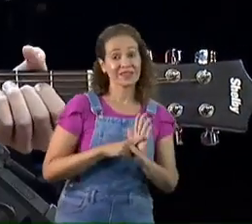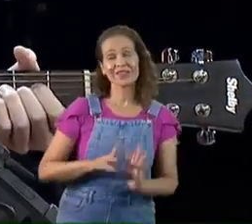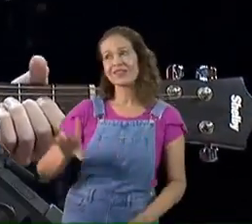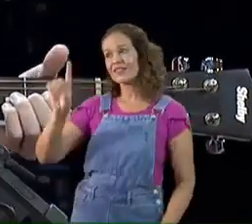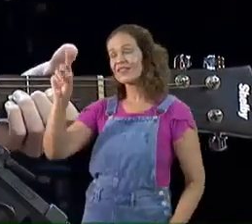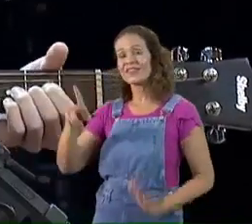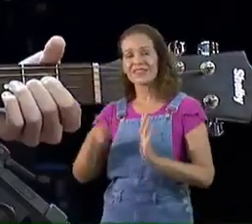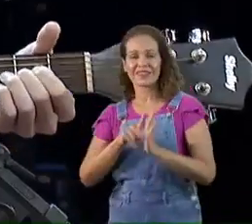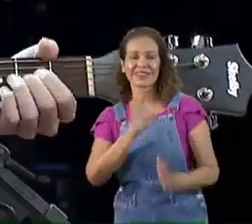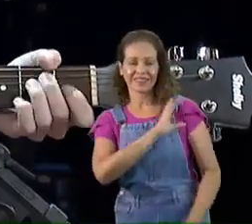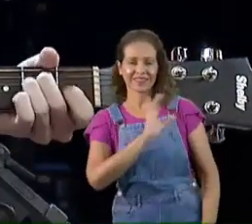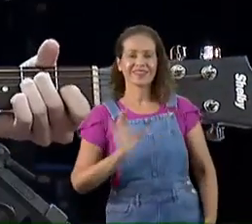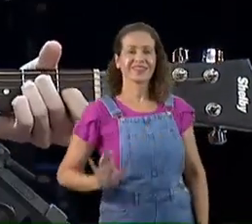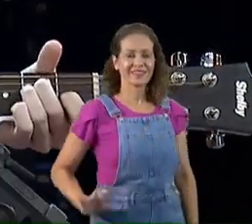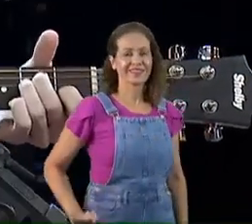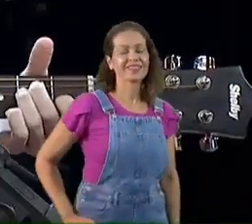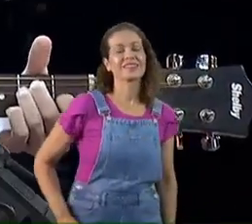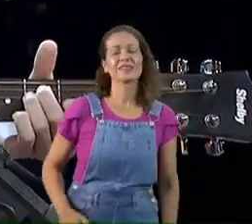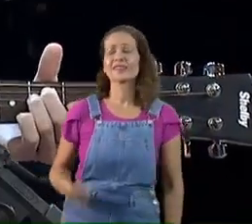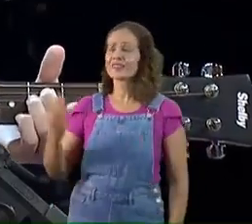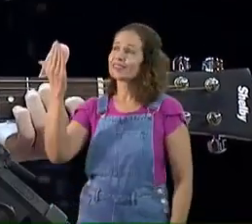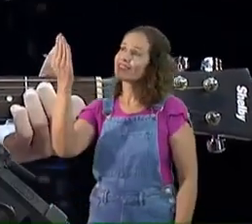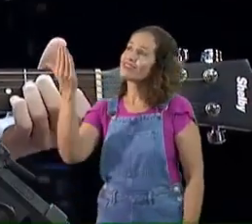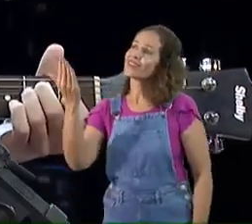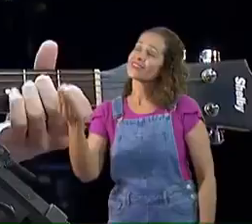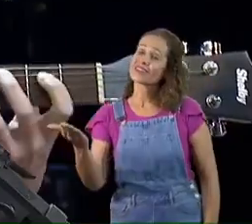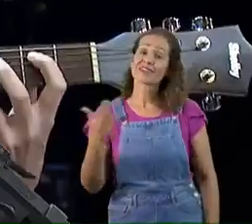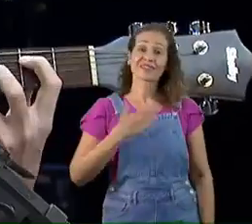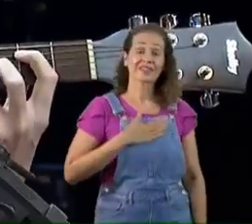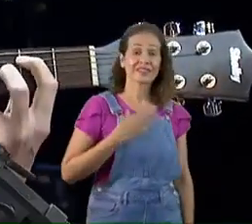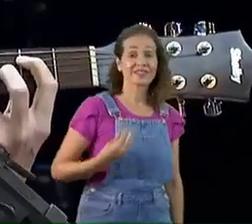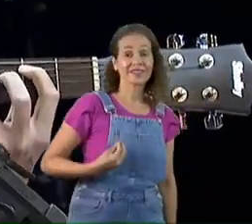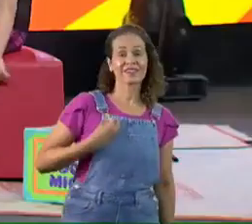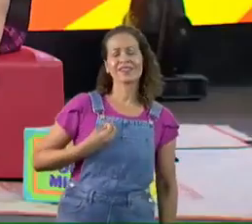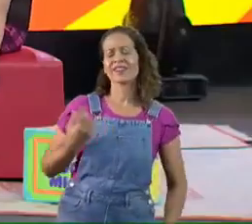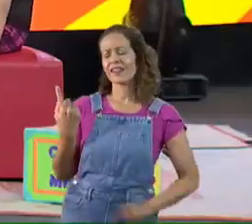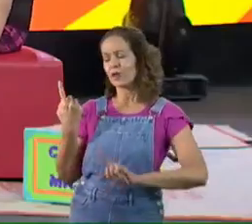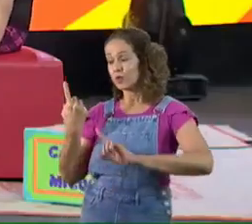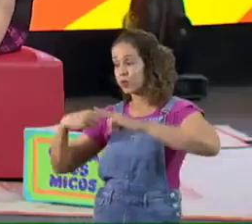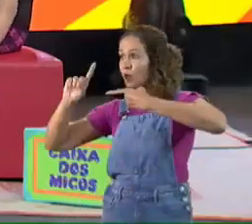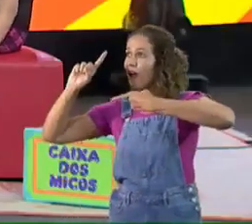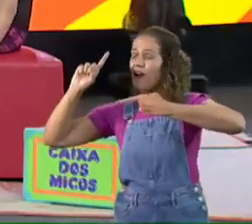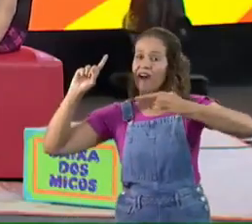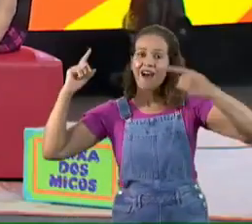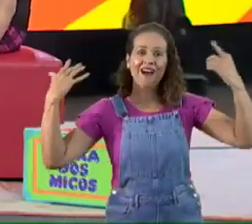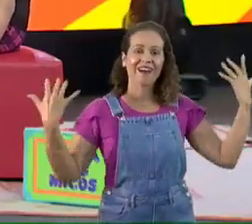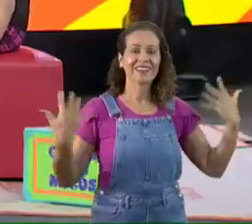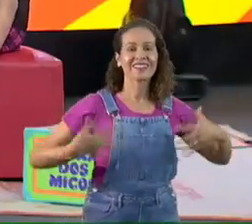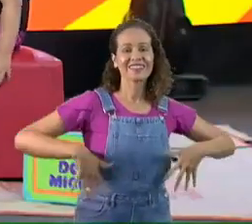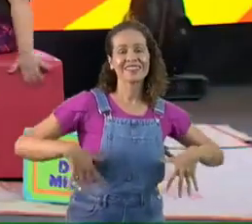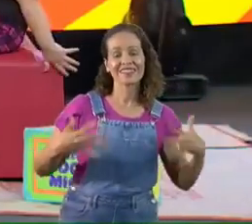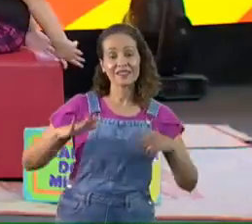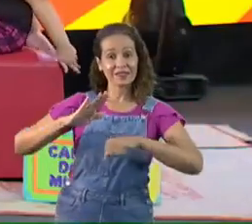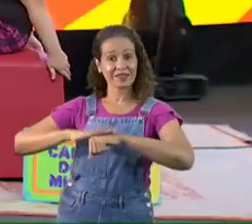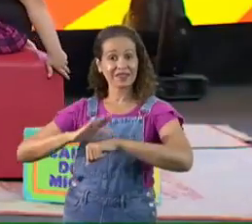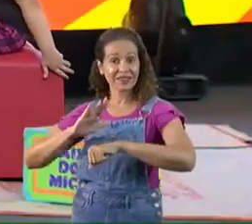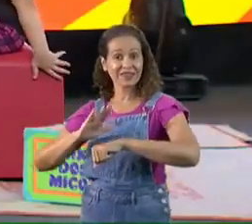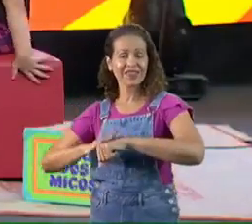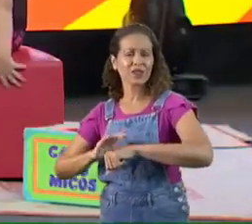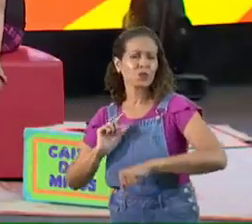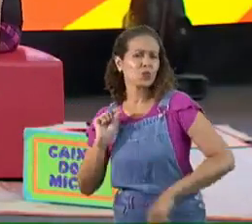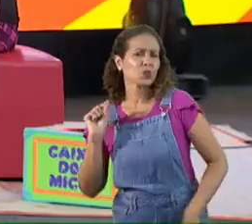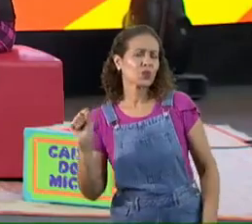sou de Deus, eu sou de Cristo. Você mudou a minha história e fez o